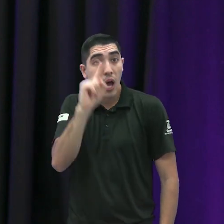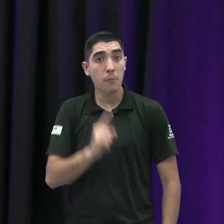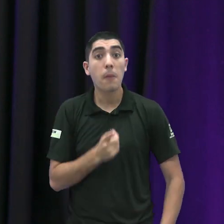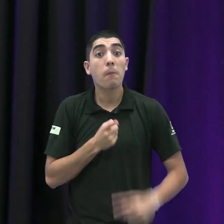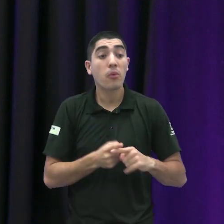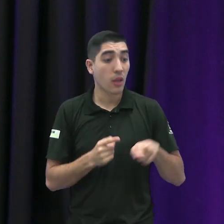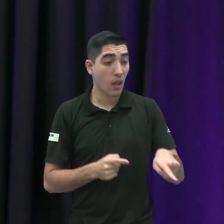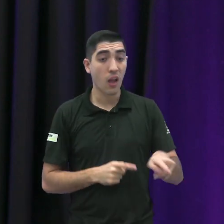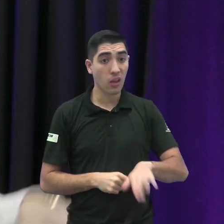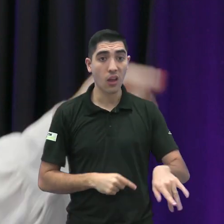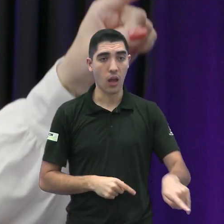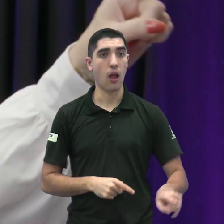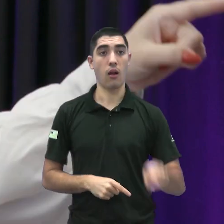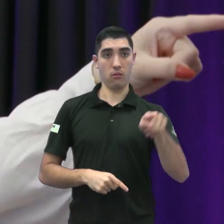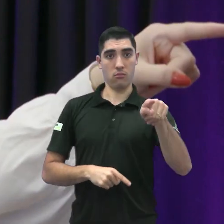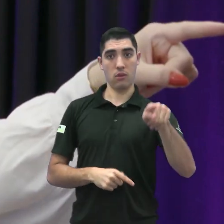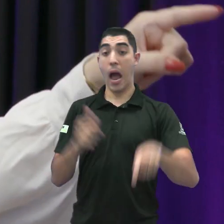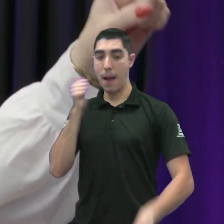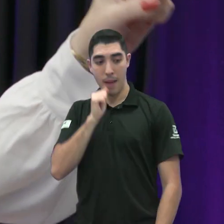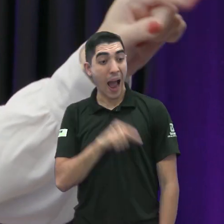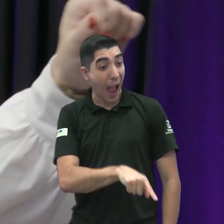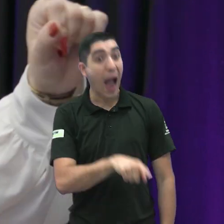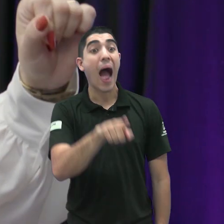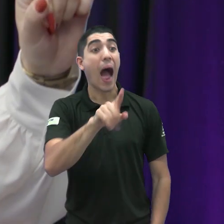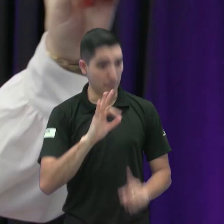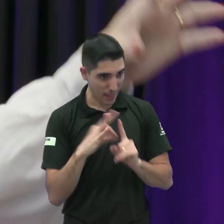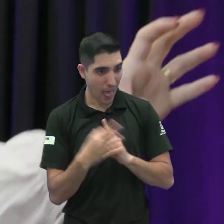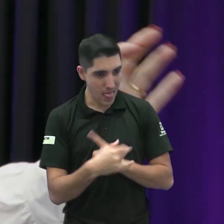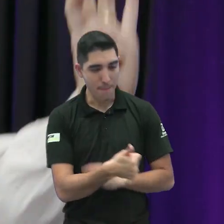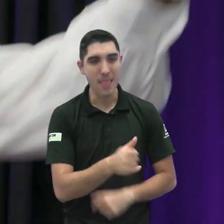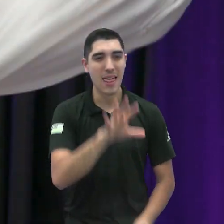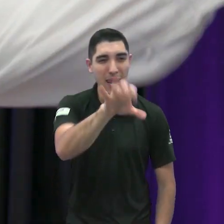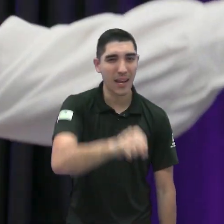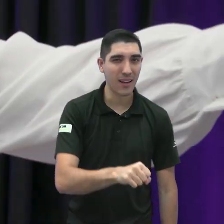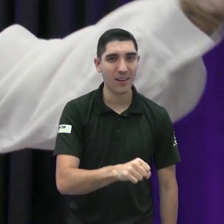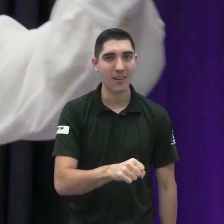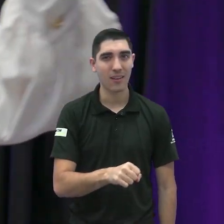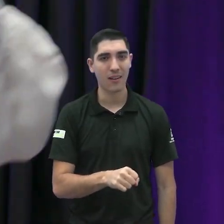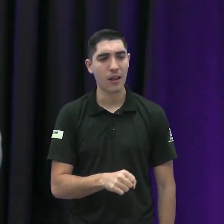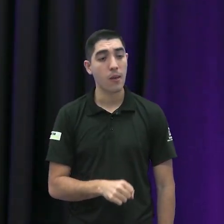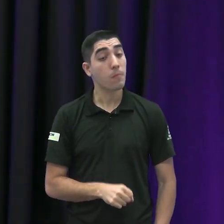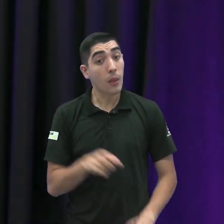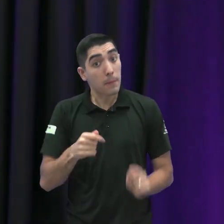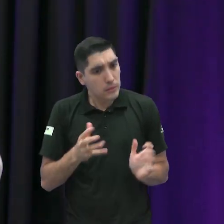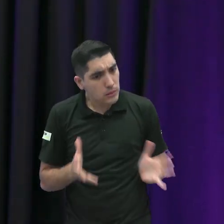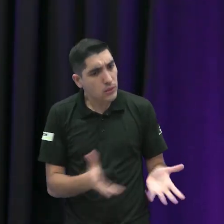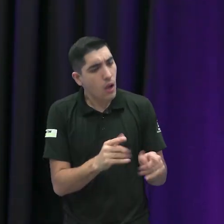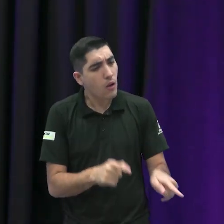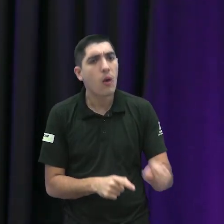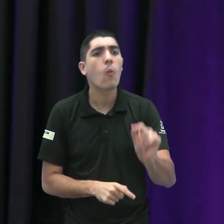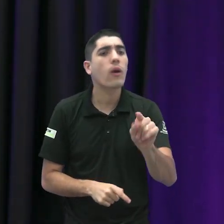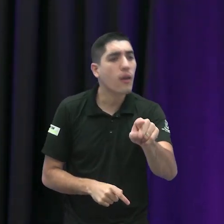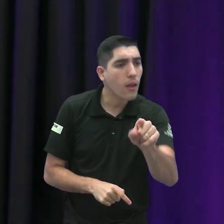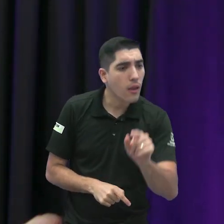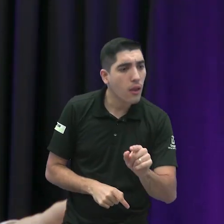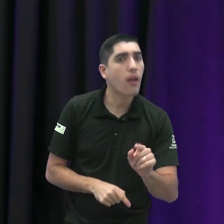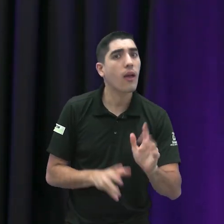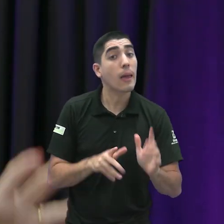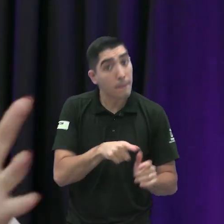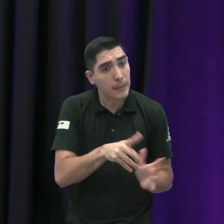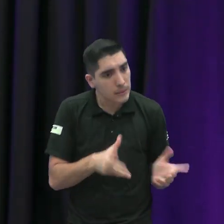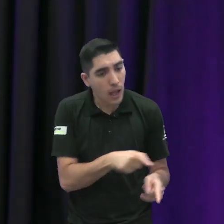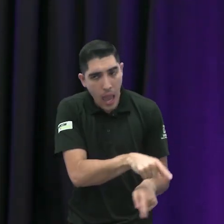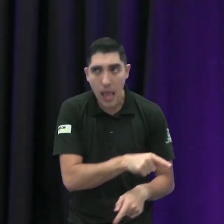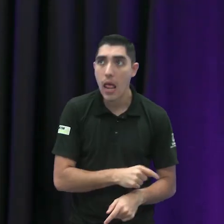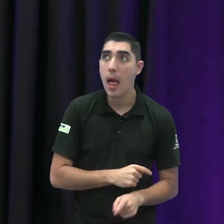sabem. Sabe por quê? Porque a criança aponta a fruta, o pai, banana que você quer, aí vai dar banana. Você quer descer?